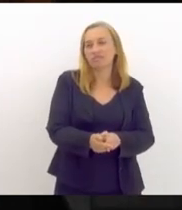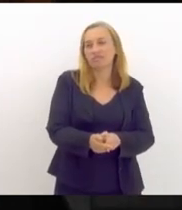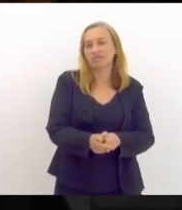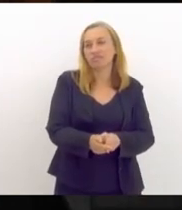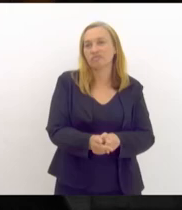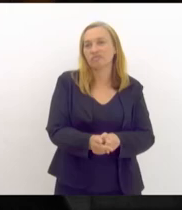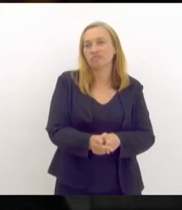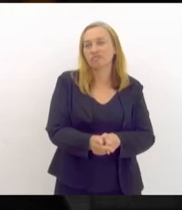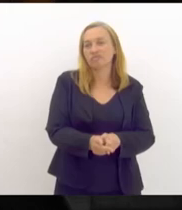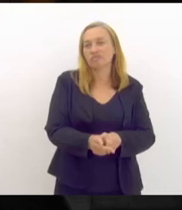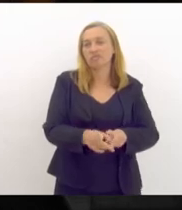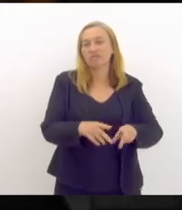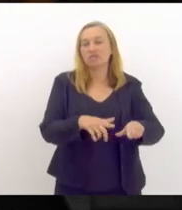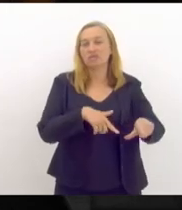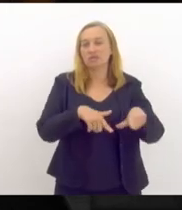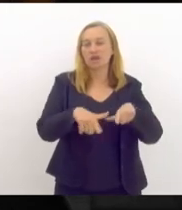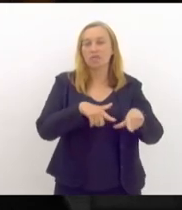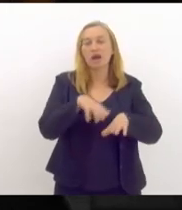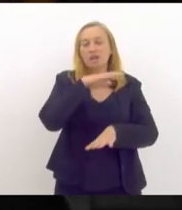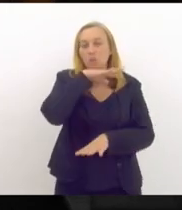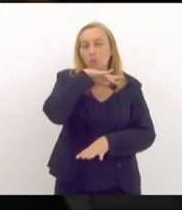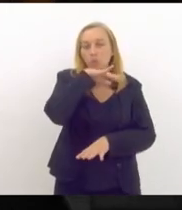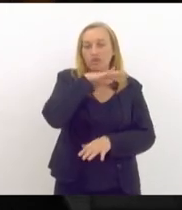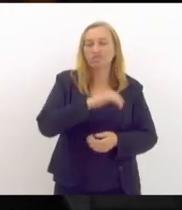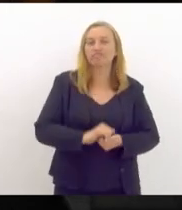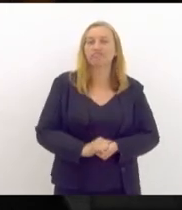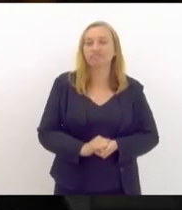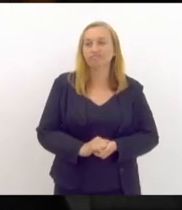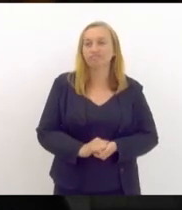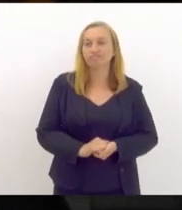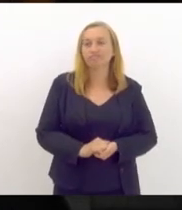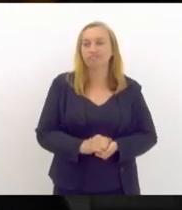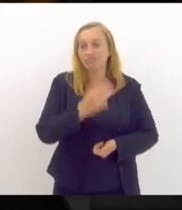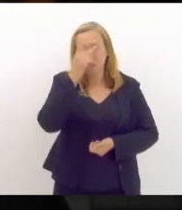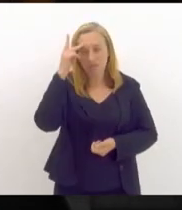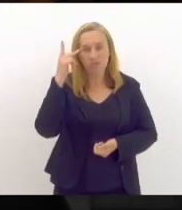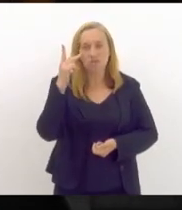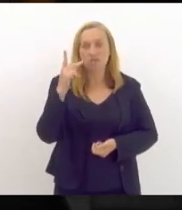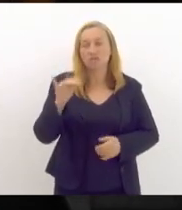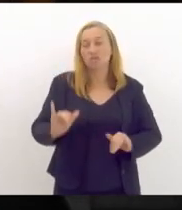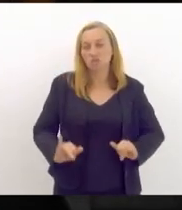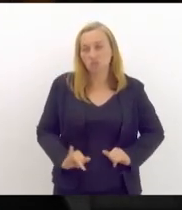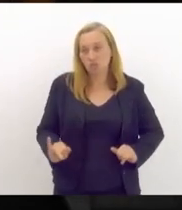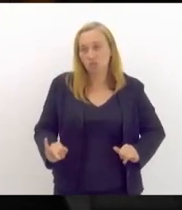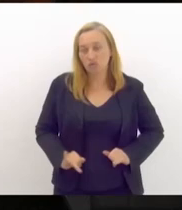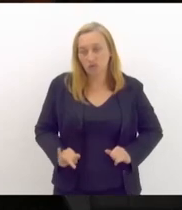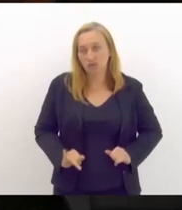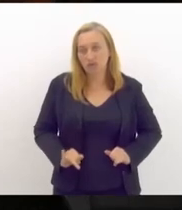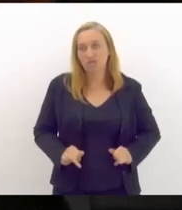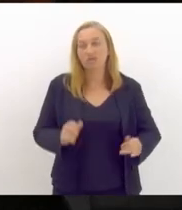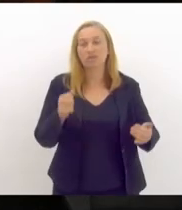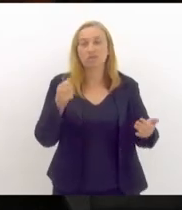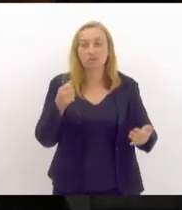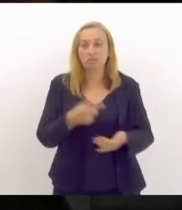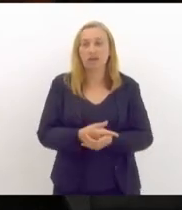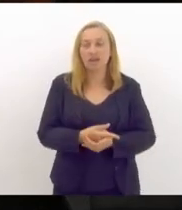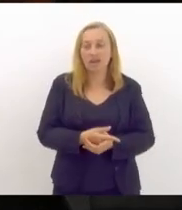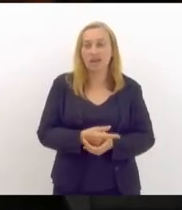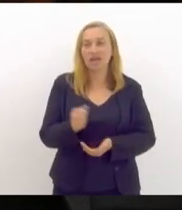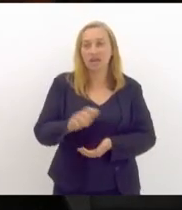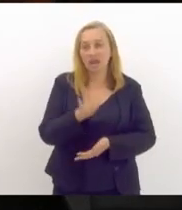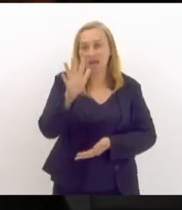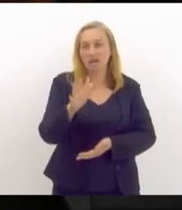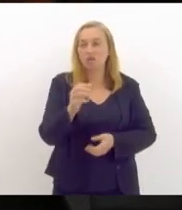prestando esse serviço péssimo e usuário tendo que pagar esse pedágio caro caro uma obra